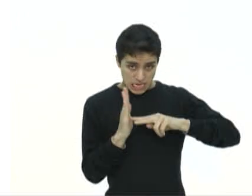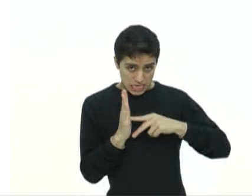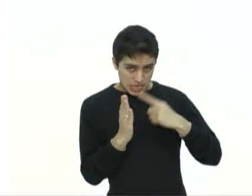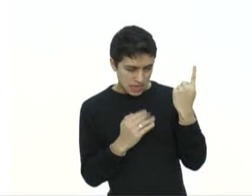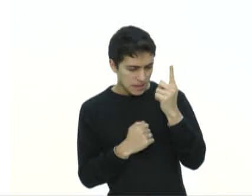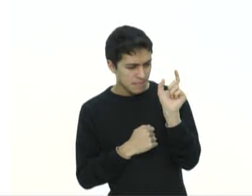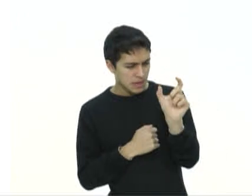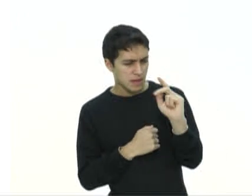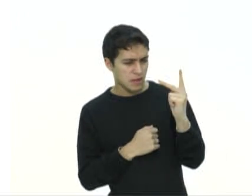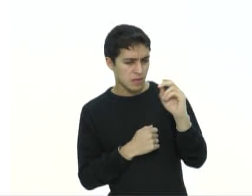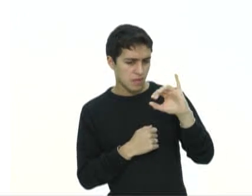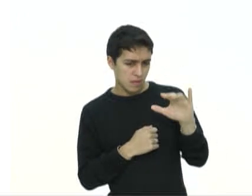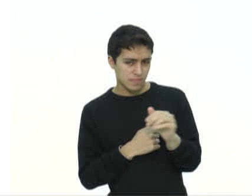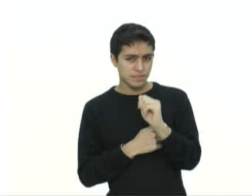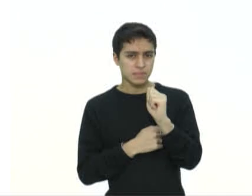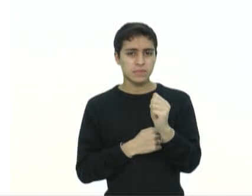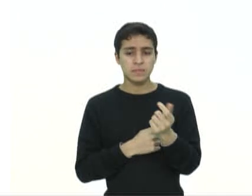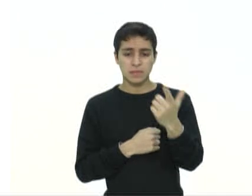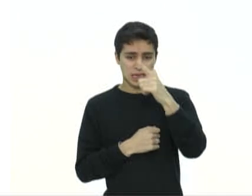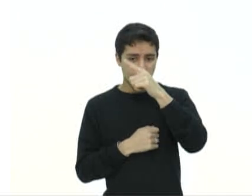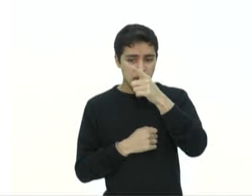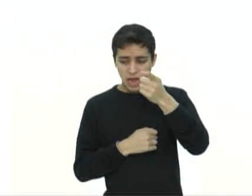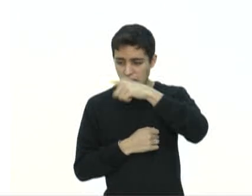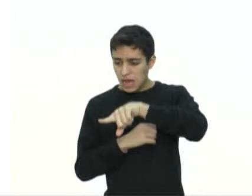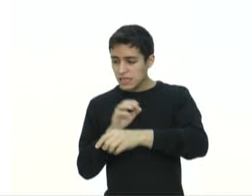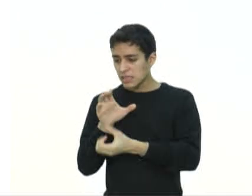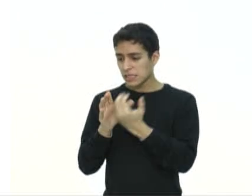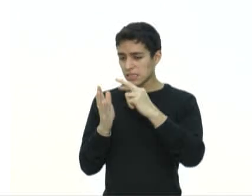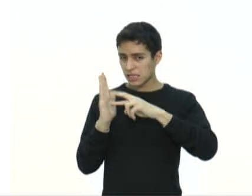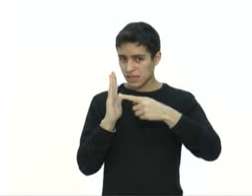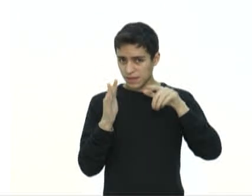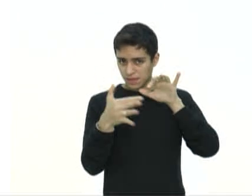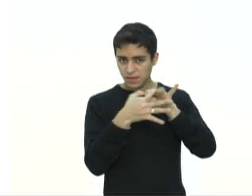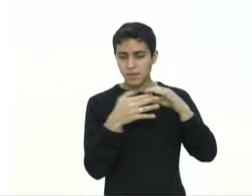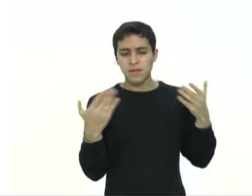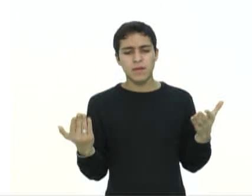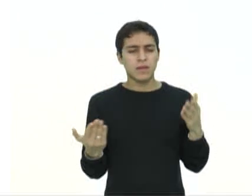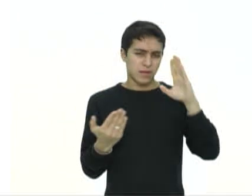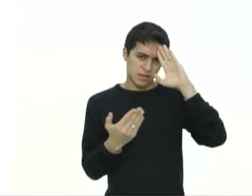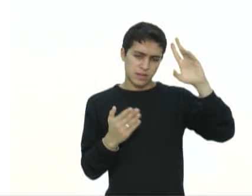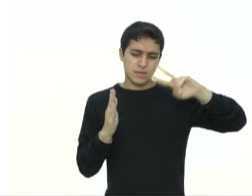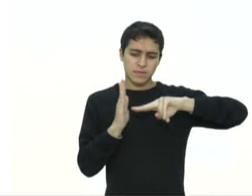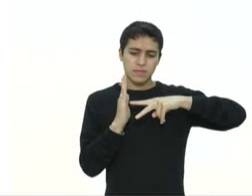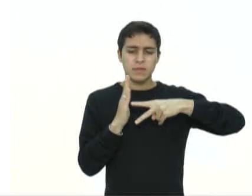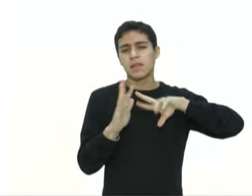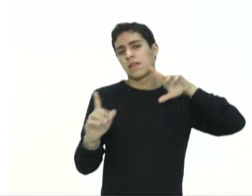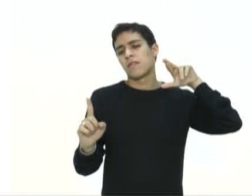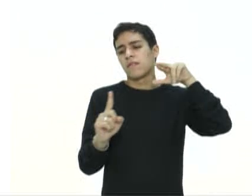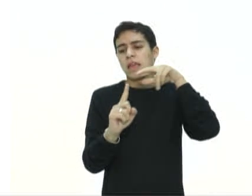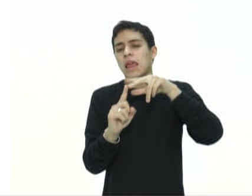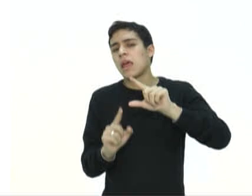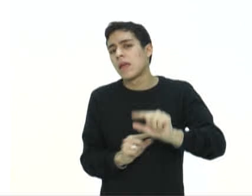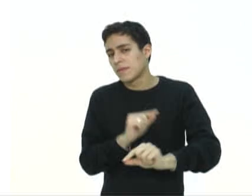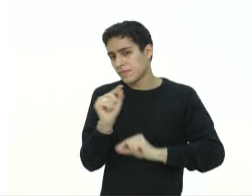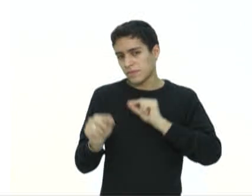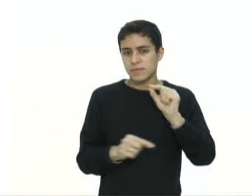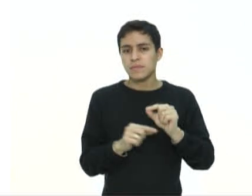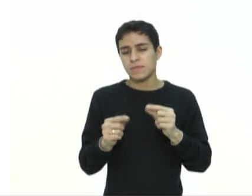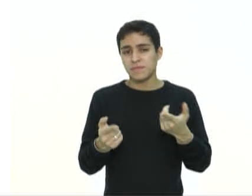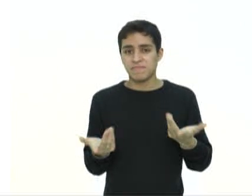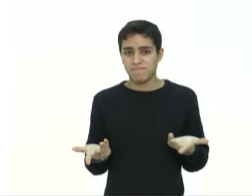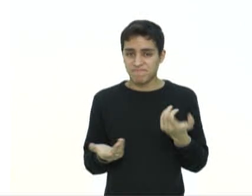hoja, del latim folho, su principal significado hace referencia a las láminas planas